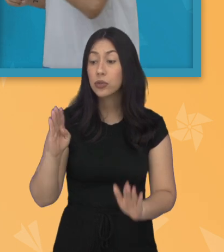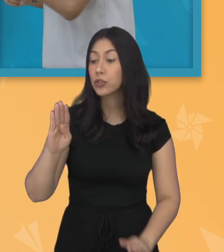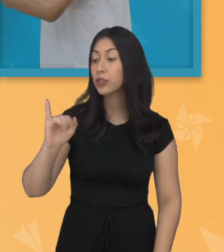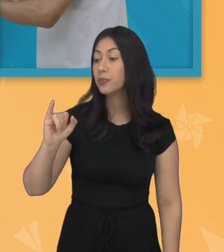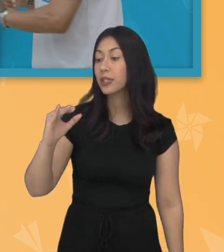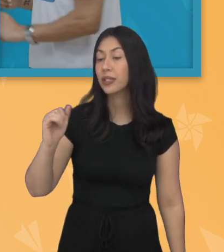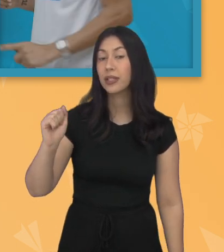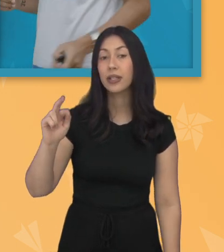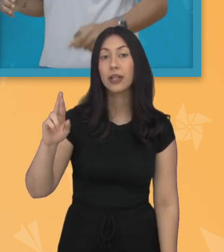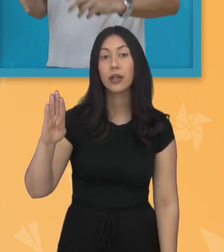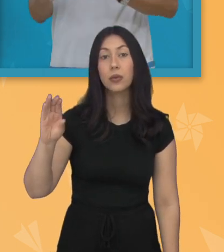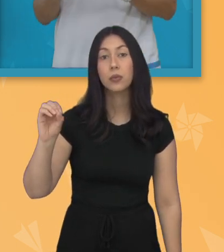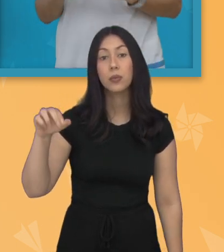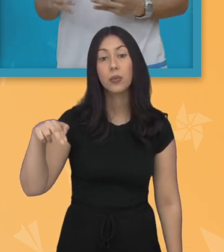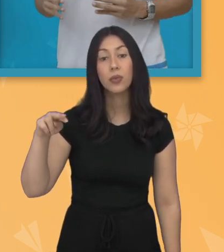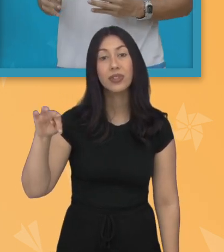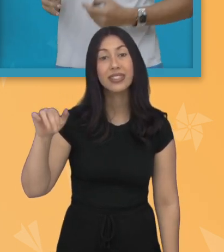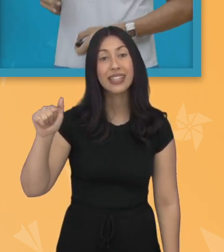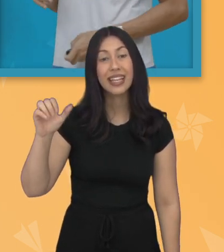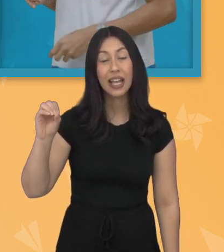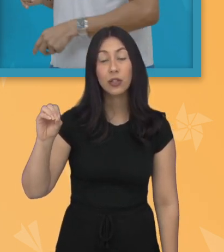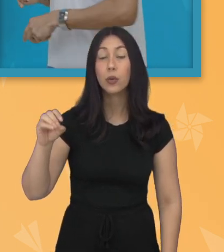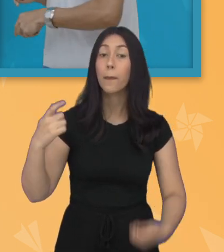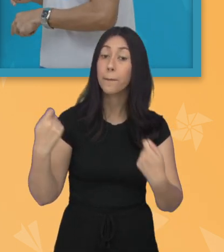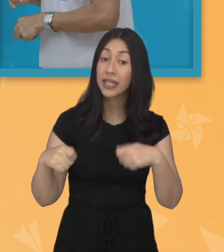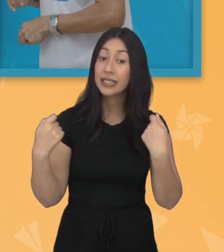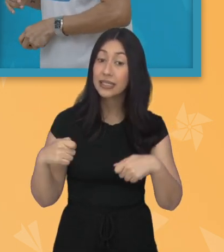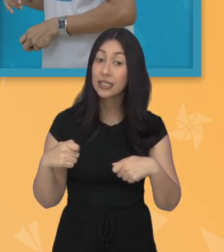ácido cítrico presente em uma limonada?